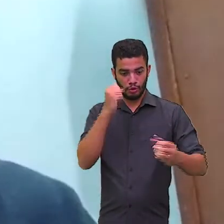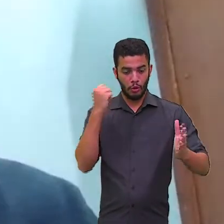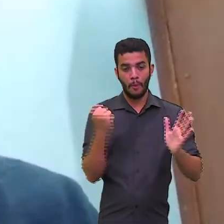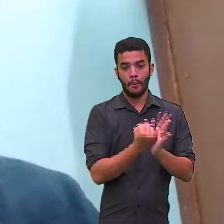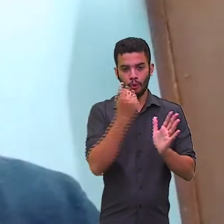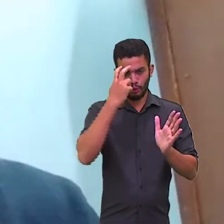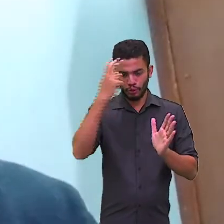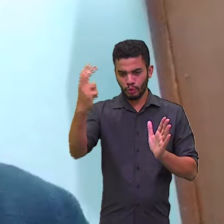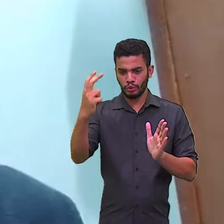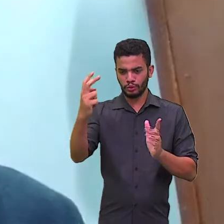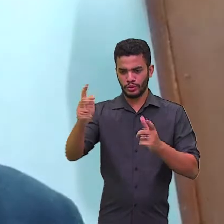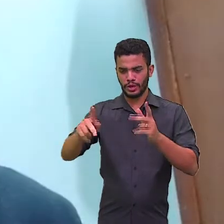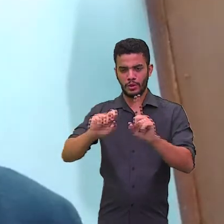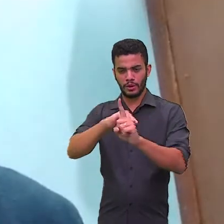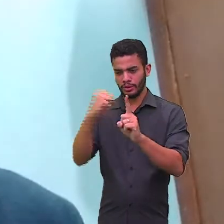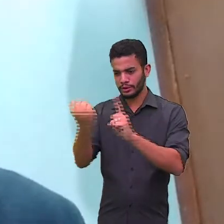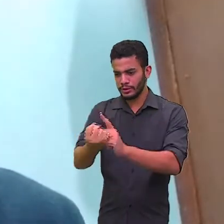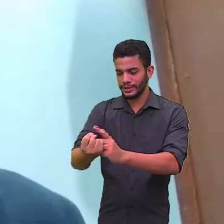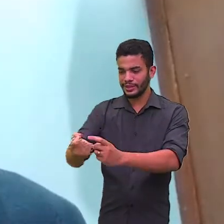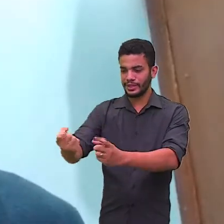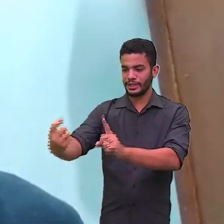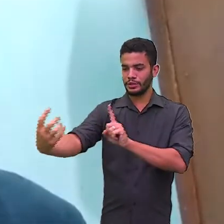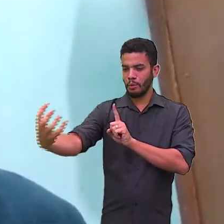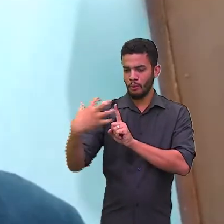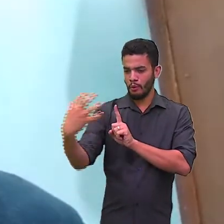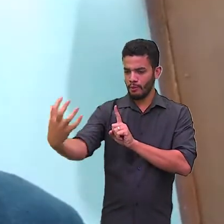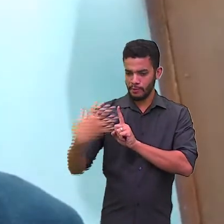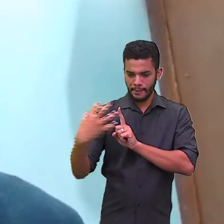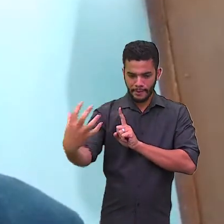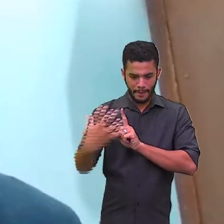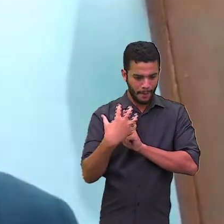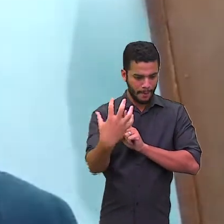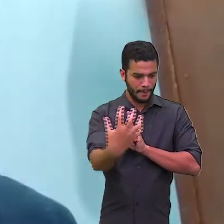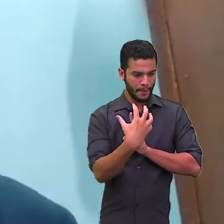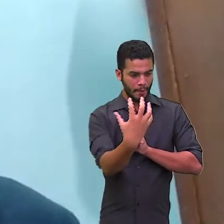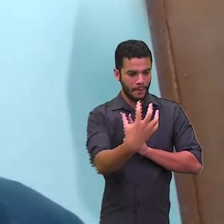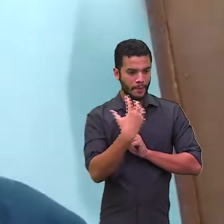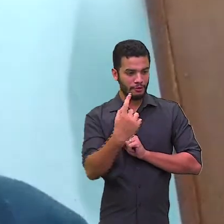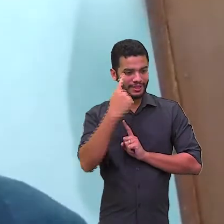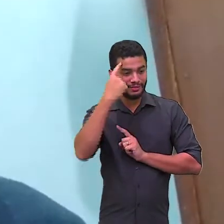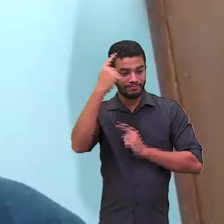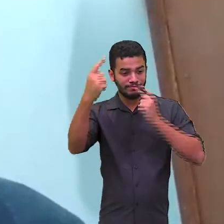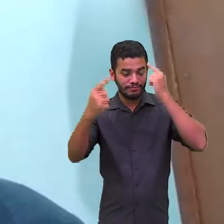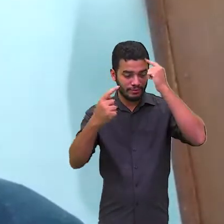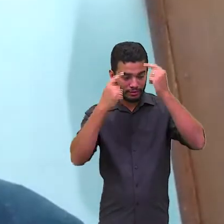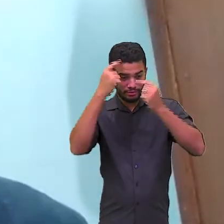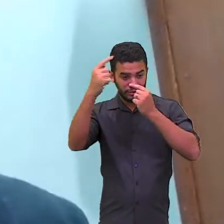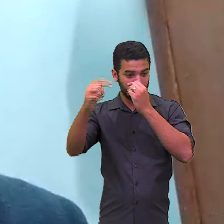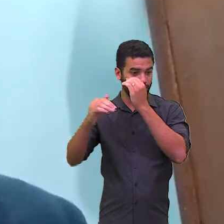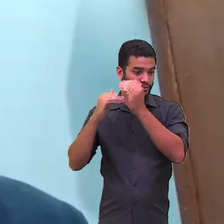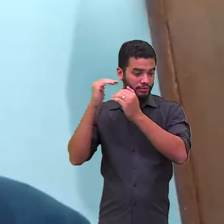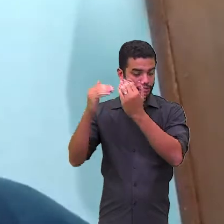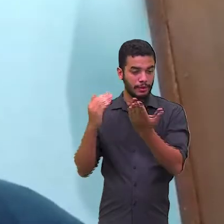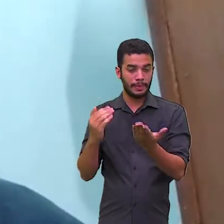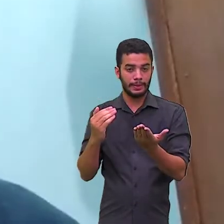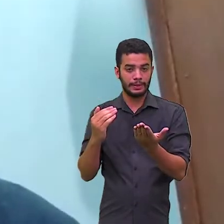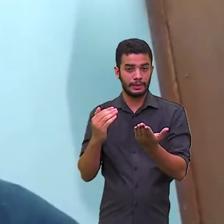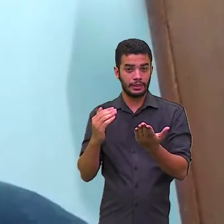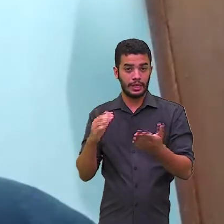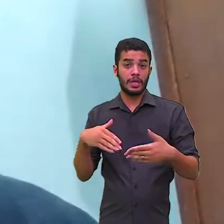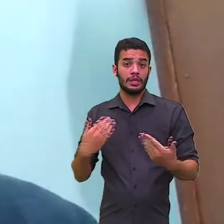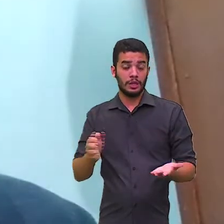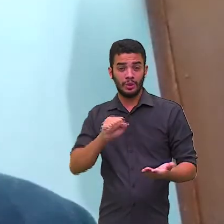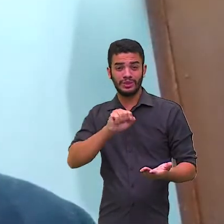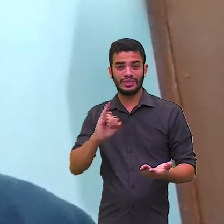Se alguém destrói o meu patrimônio cultural, destrói a mim mesmo. Eu deixo de saber quem eu